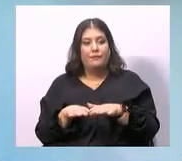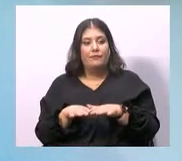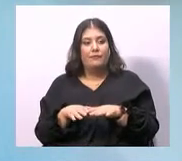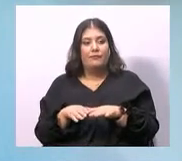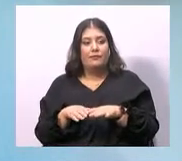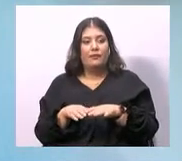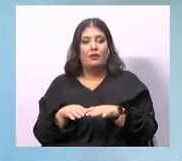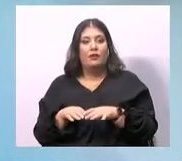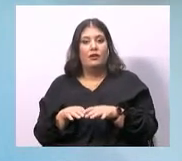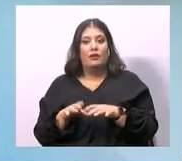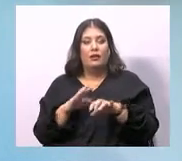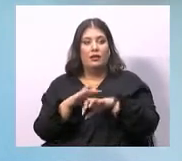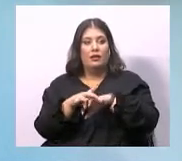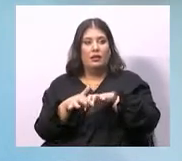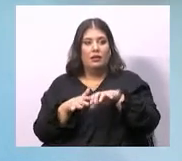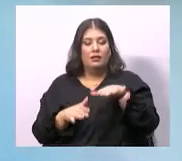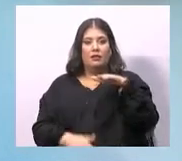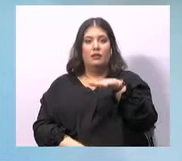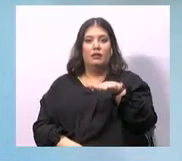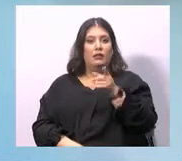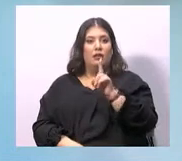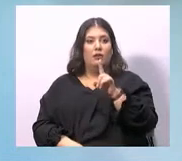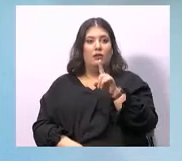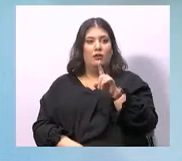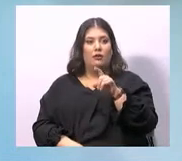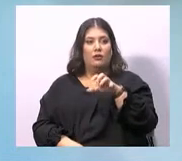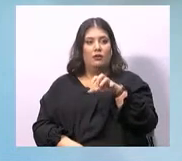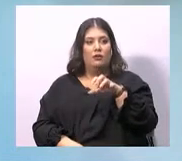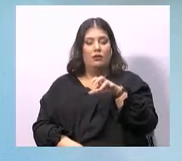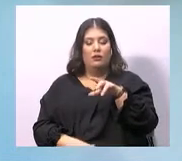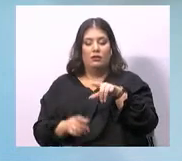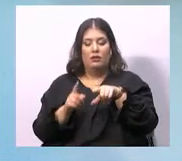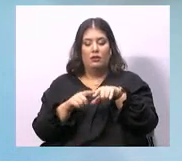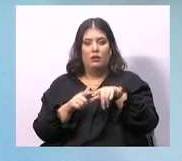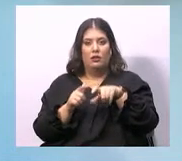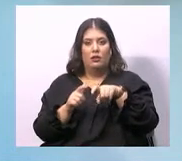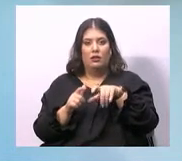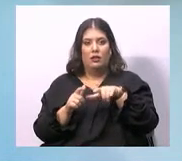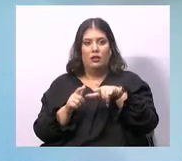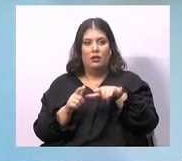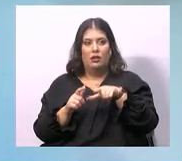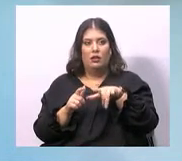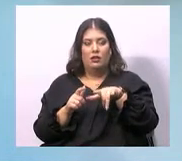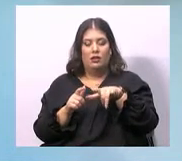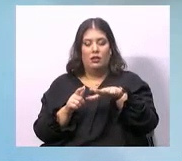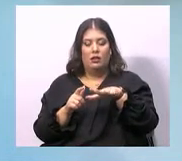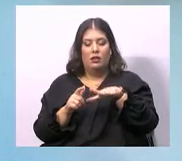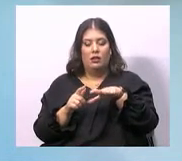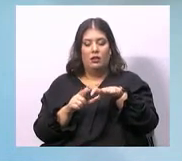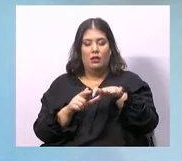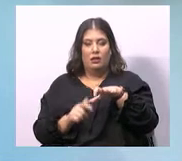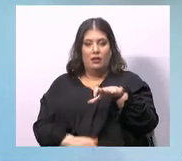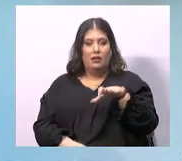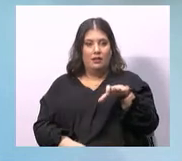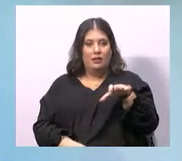tendo os dedos zingarra, portanto, os dedos em vez de estar esticados, portanto, o segundo dedo diria que faz isto, não é? Portanto, faz assim. E ao